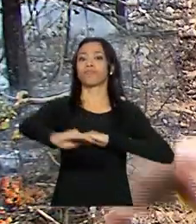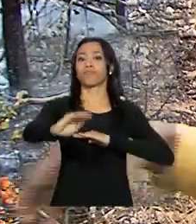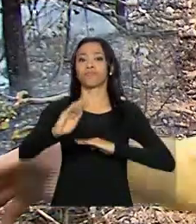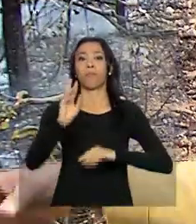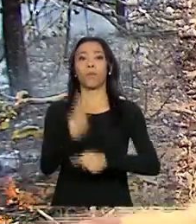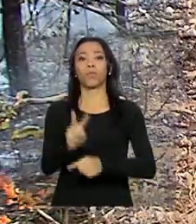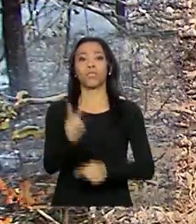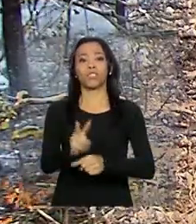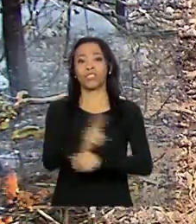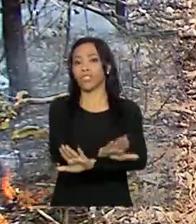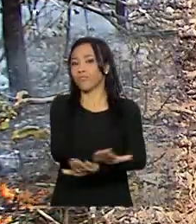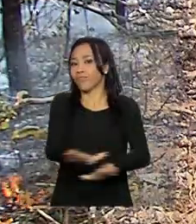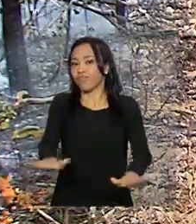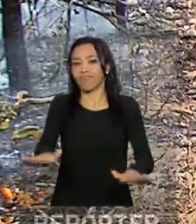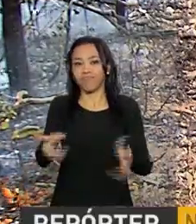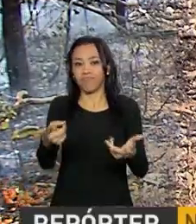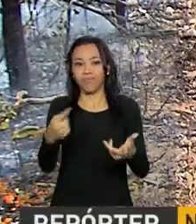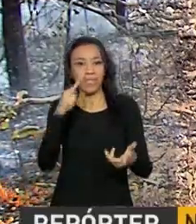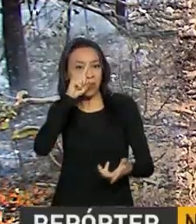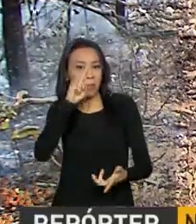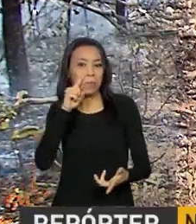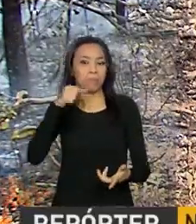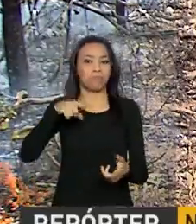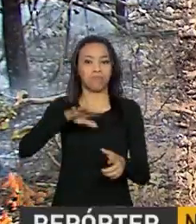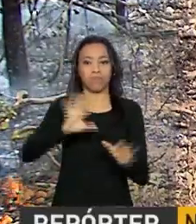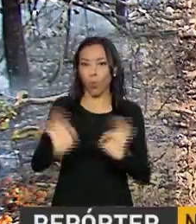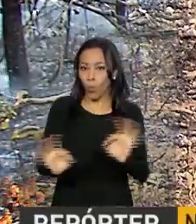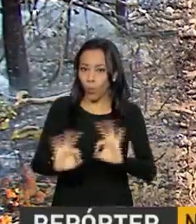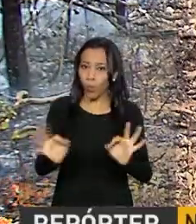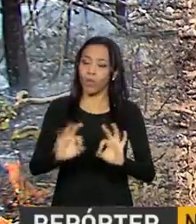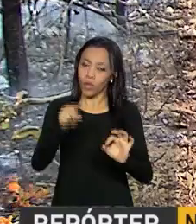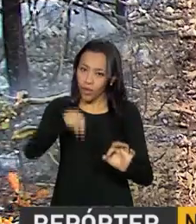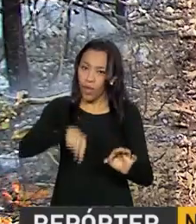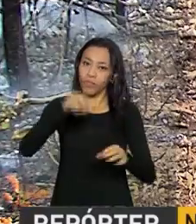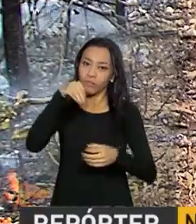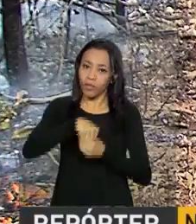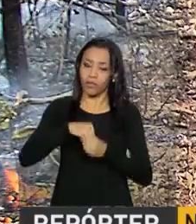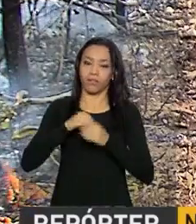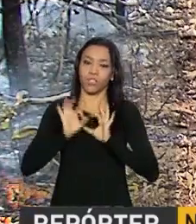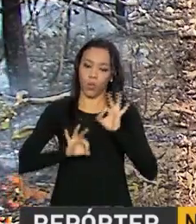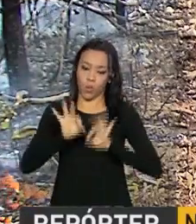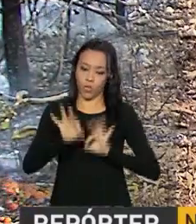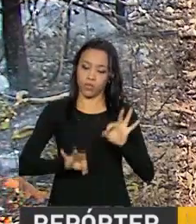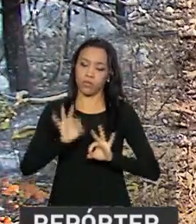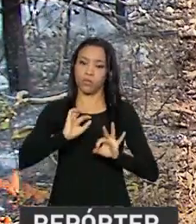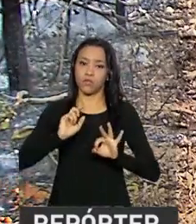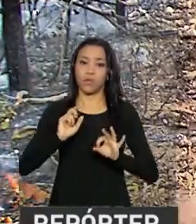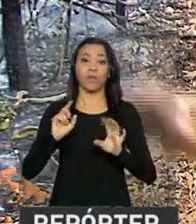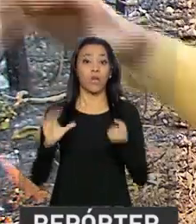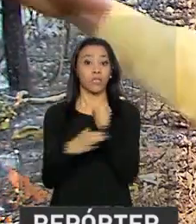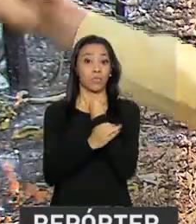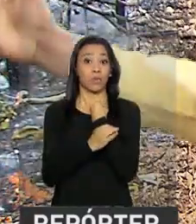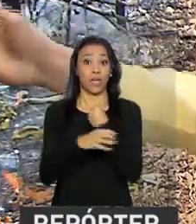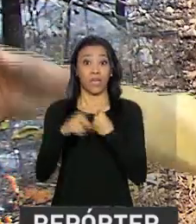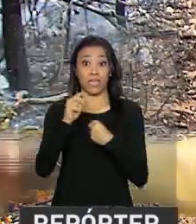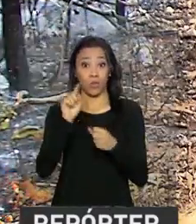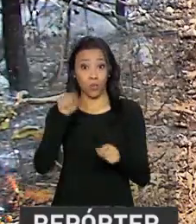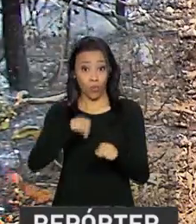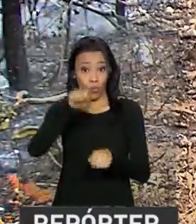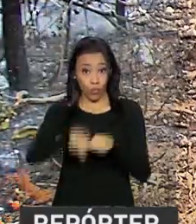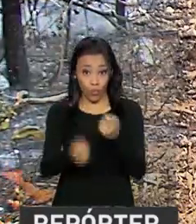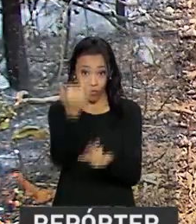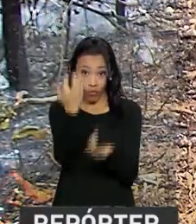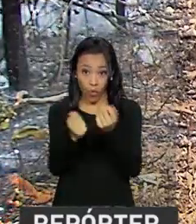com algumas faixas de segurança que a gente faz dentro da unidade, justamente para assegurar que esse fogo não se alastre